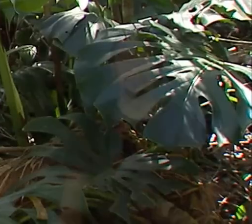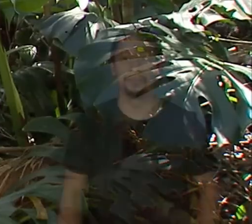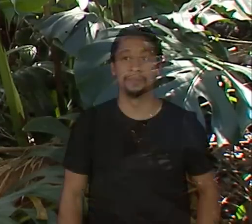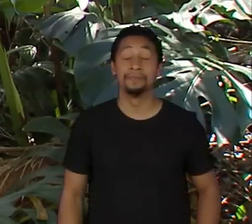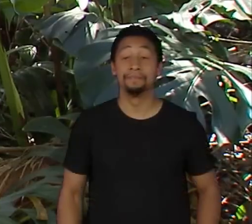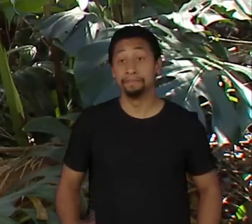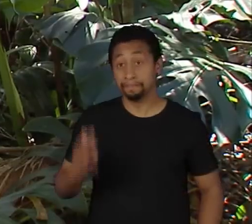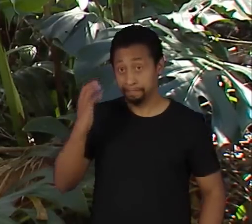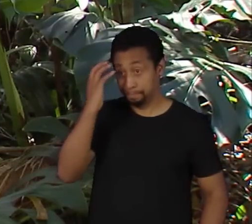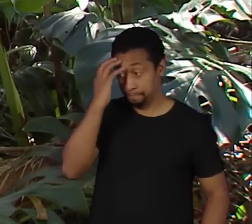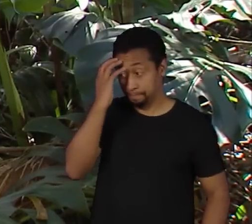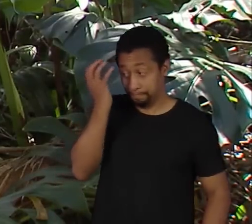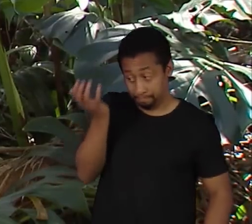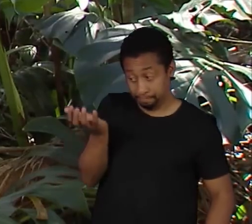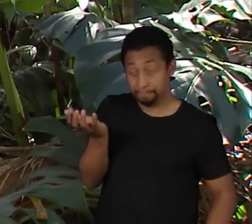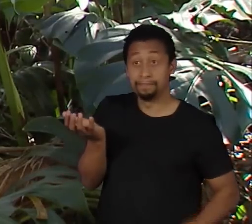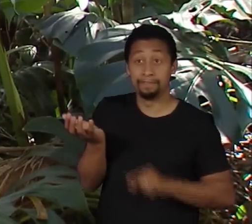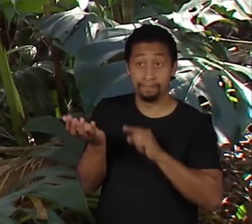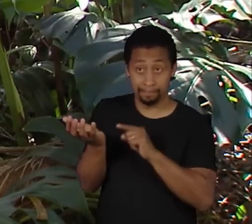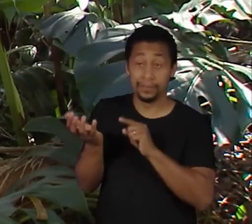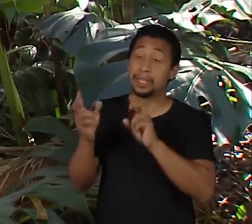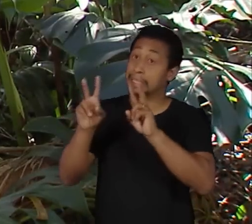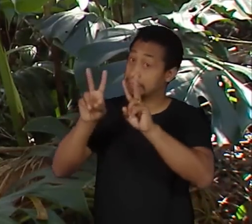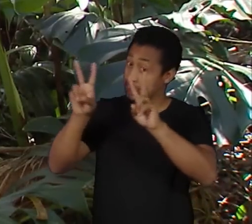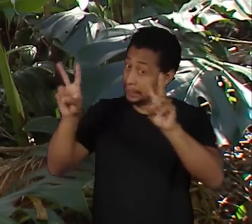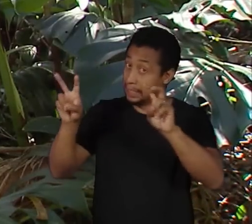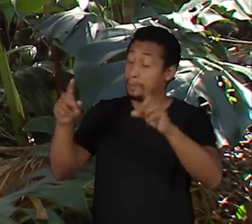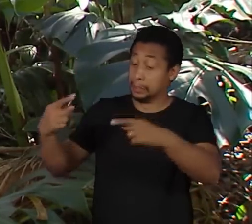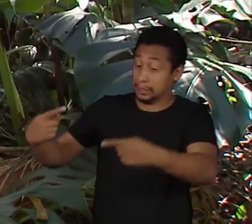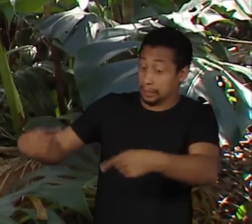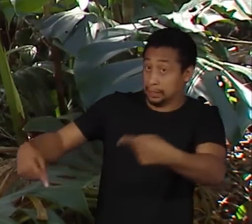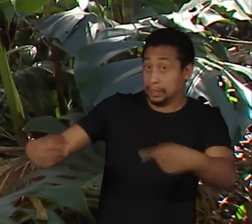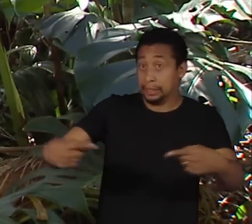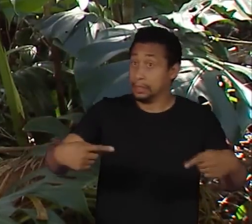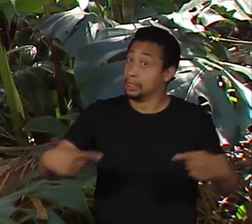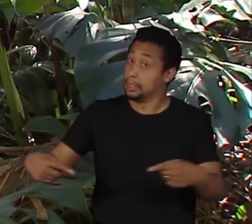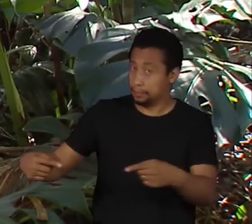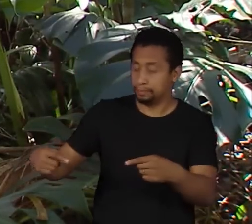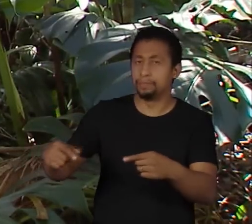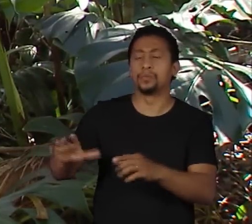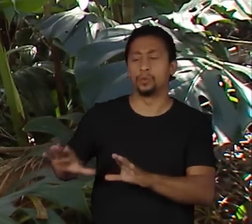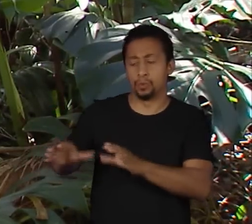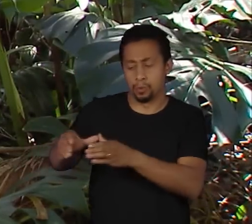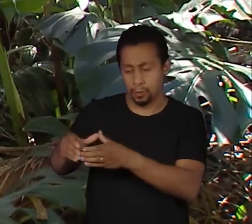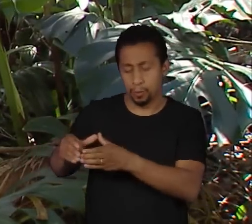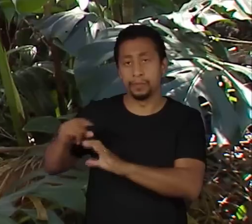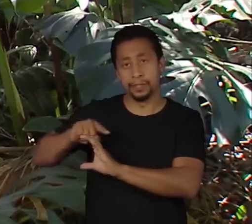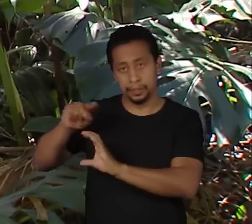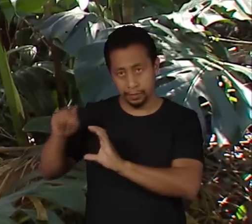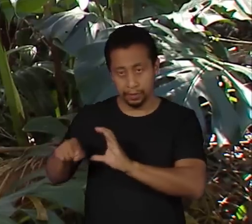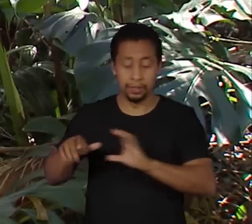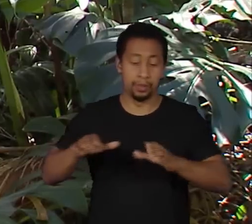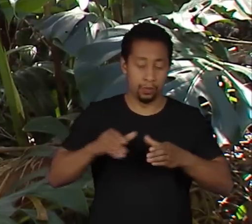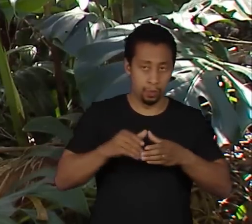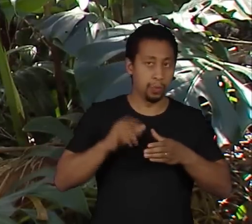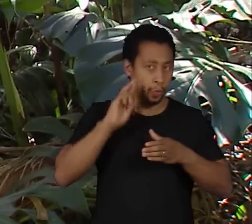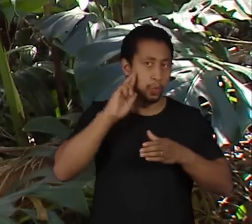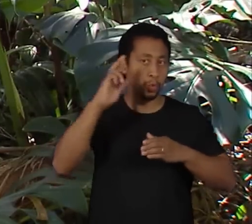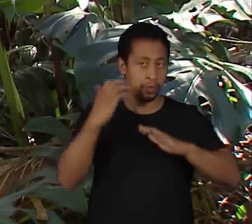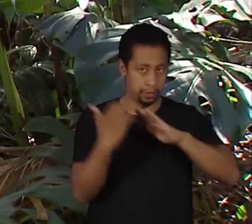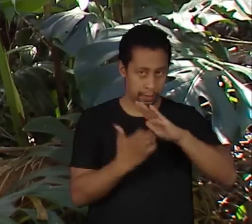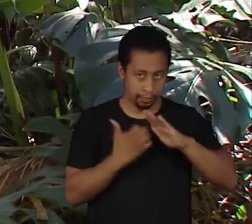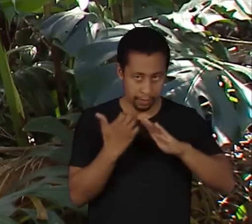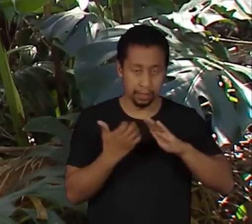A inteligência artificial foi tema de uma polêmica recente. Um grupo de cientistas e empresários do setor pediu